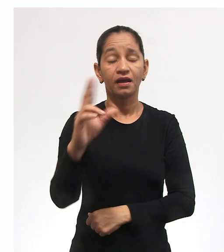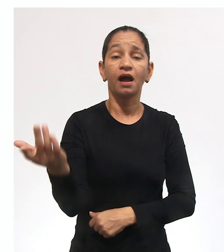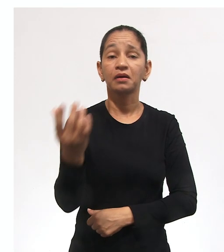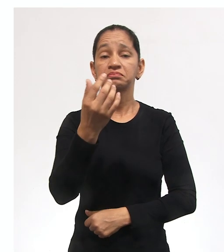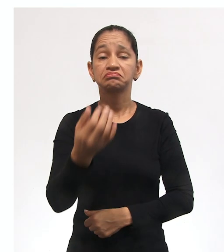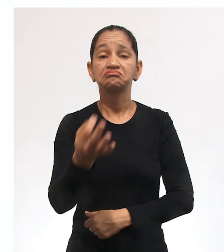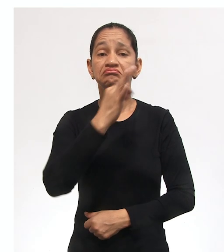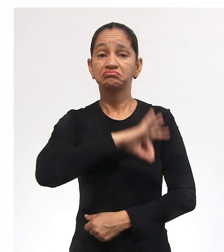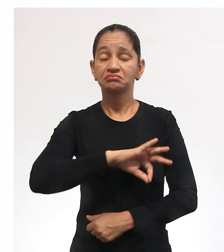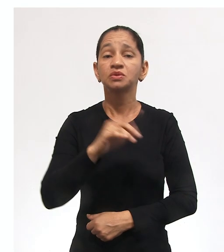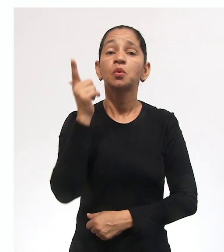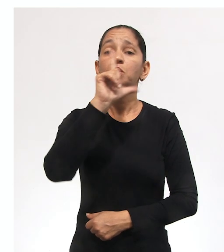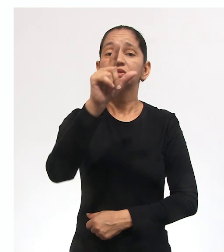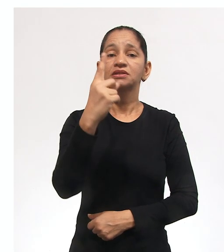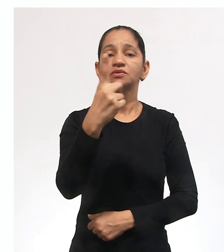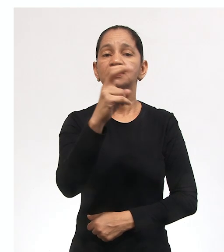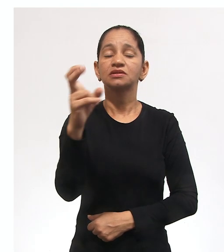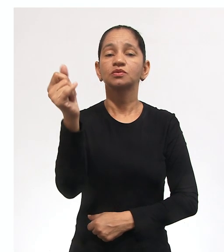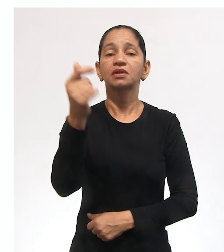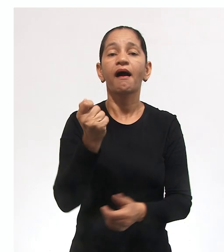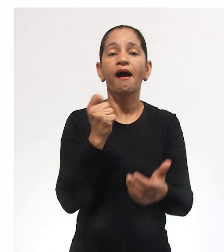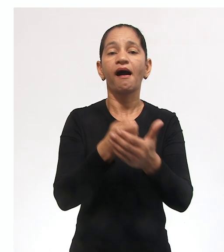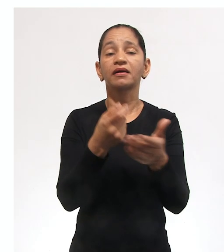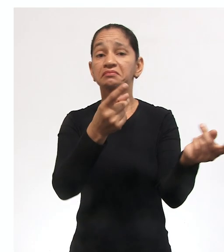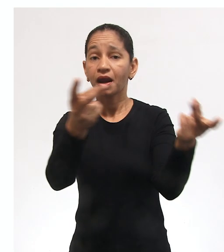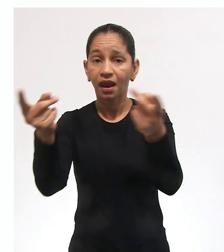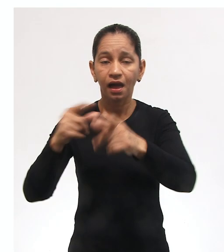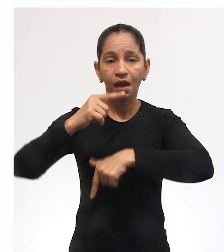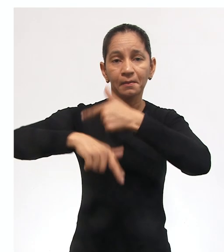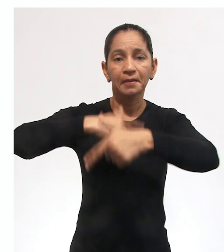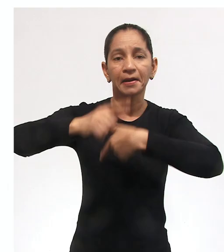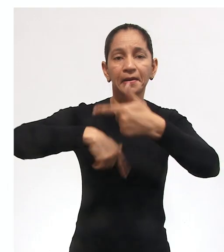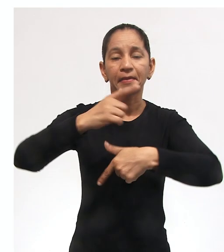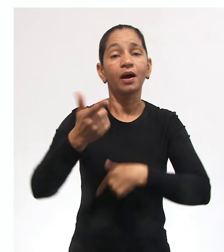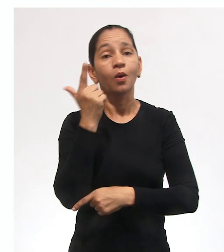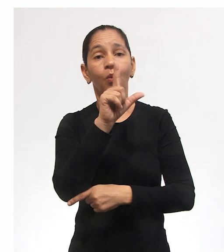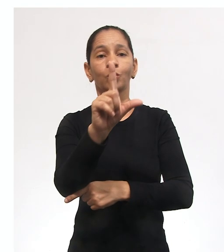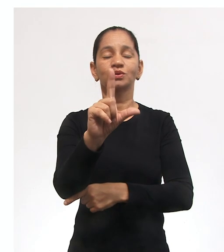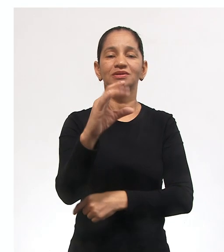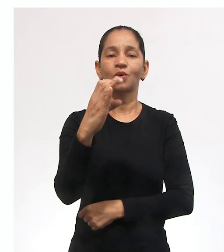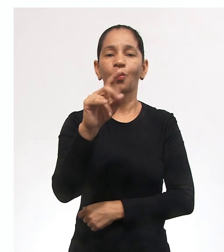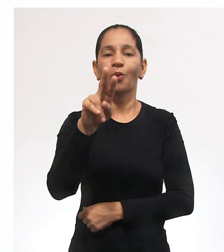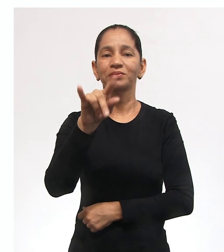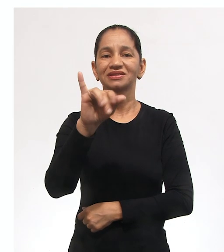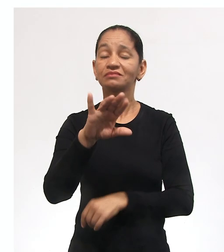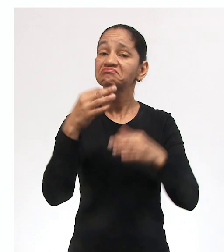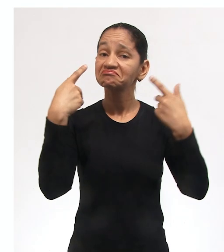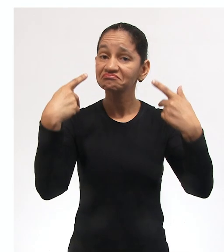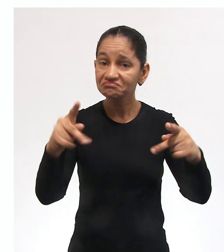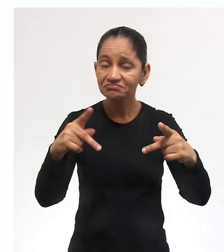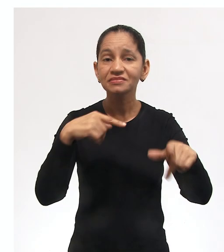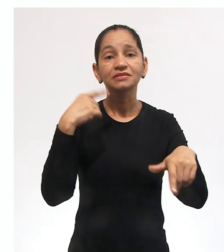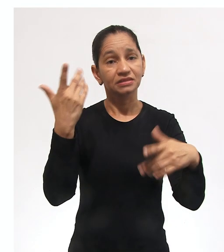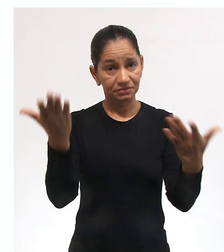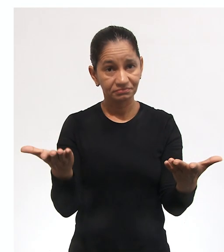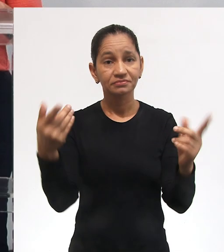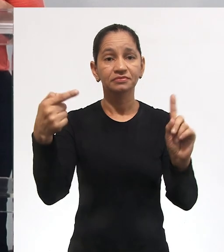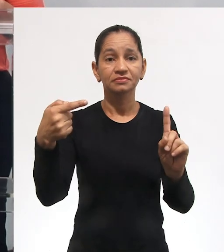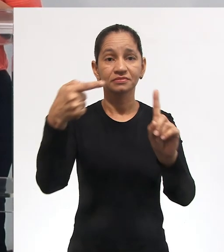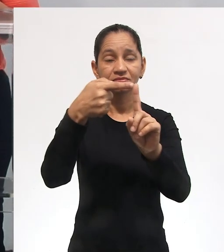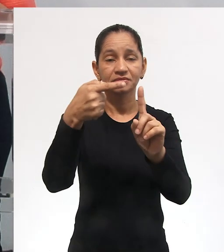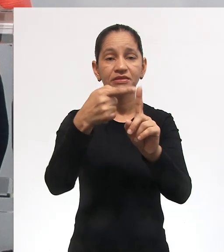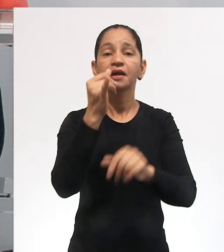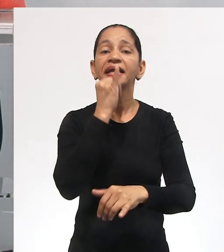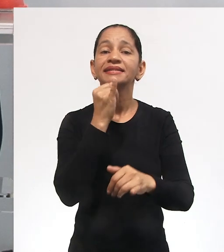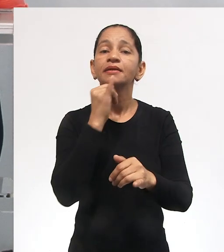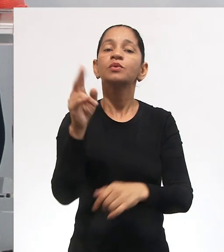e ganhou R$150 em cima dessa venda, R$150 de comissão. Então, em